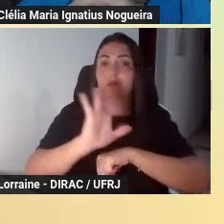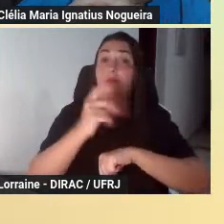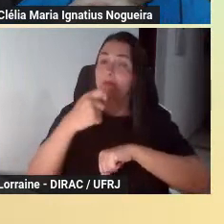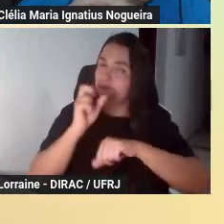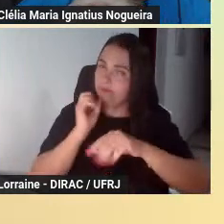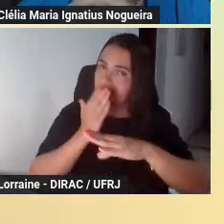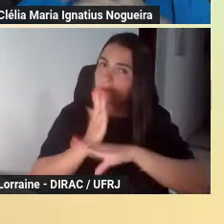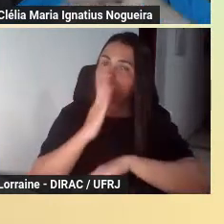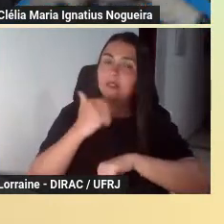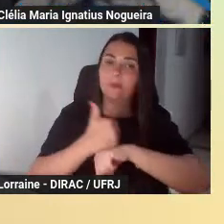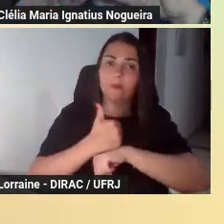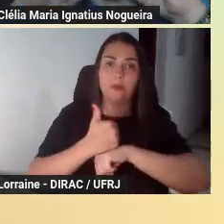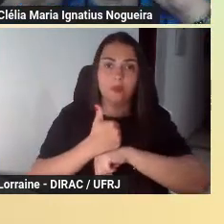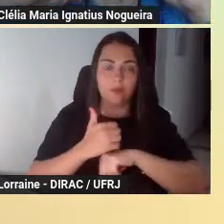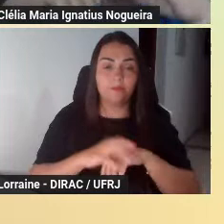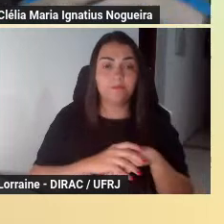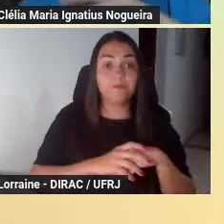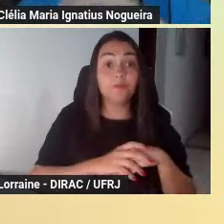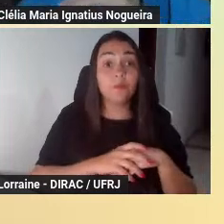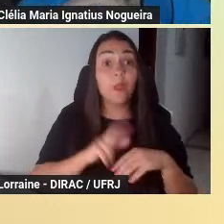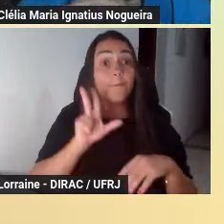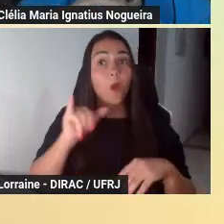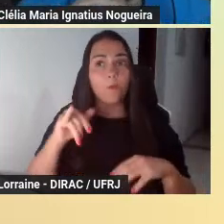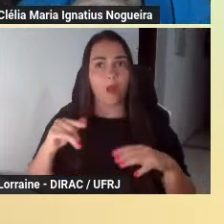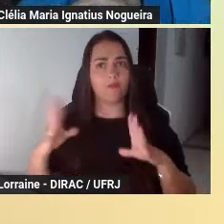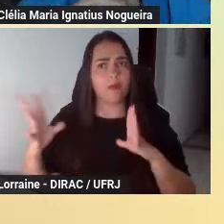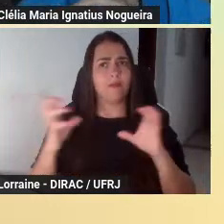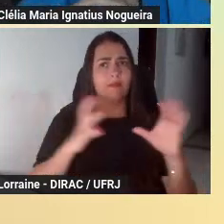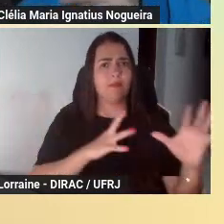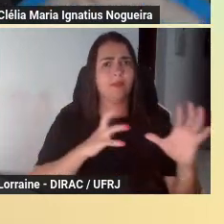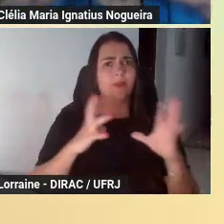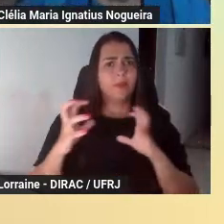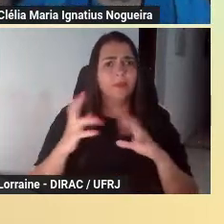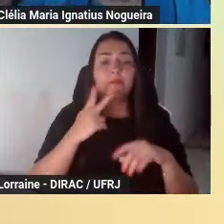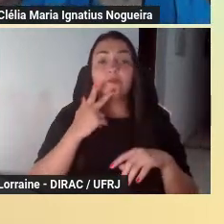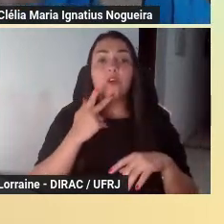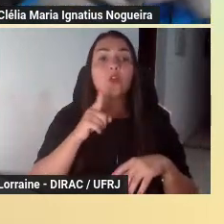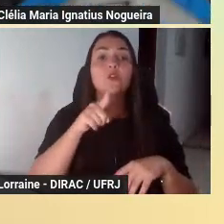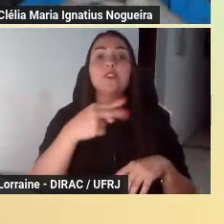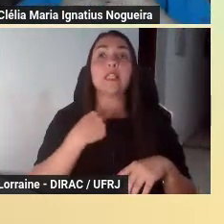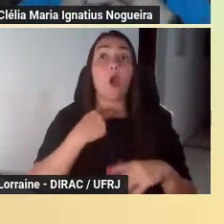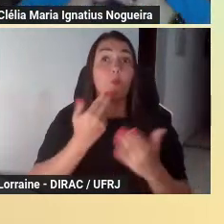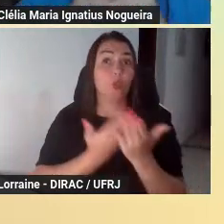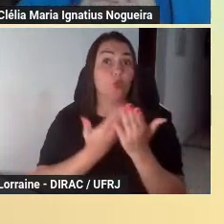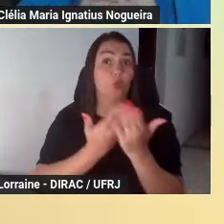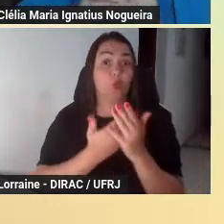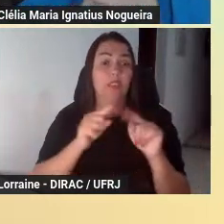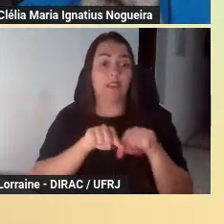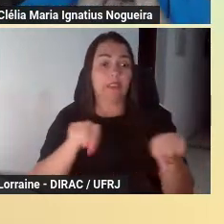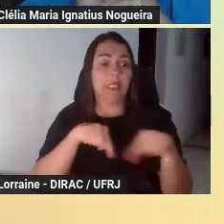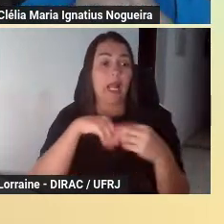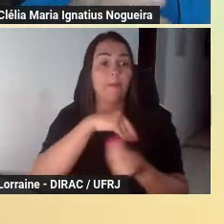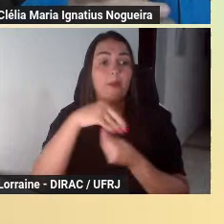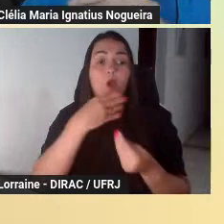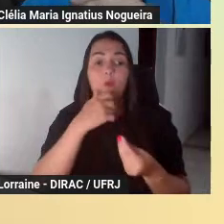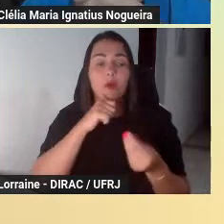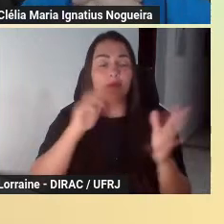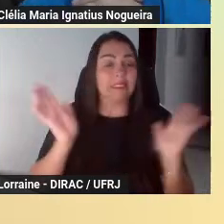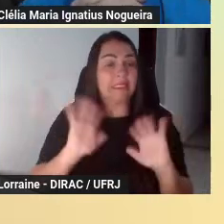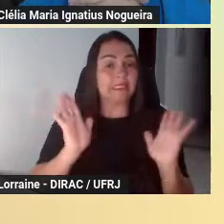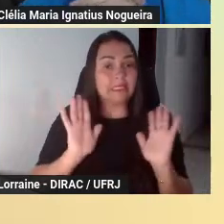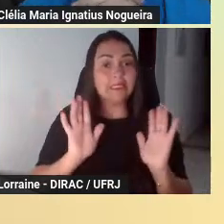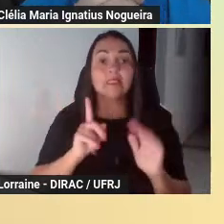E a briga toda do meu pai era porque não podia estudar numa sala mista, né? Vamos lá, primeiro